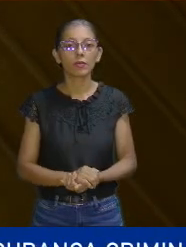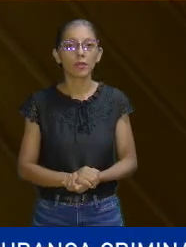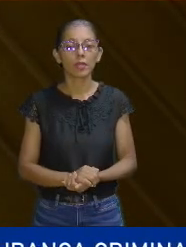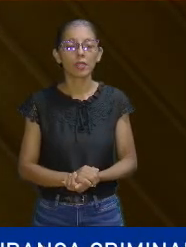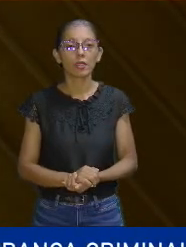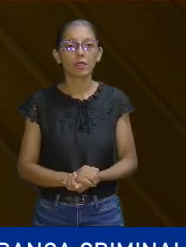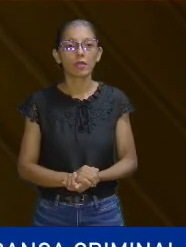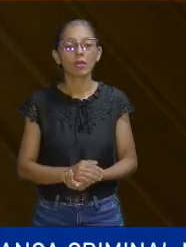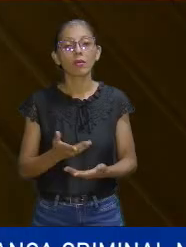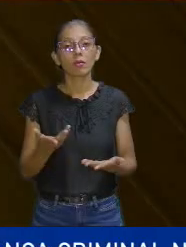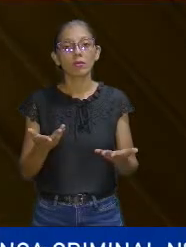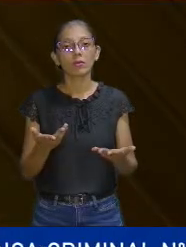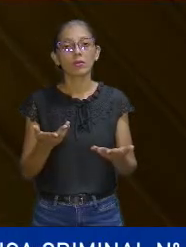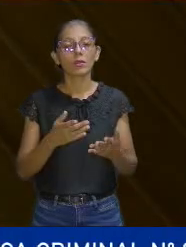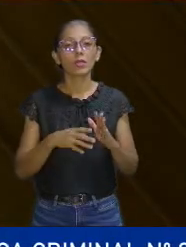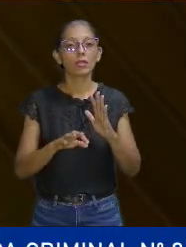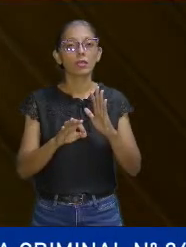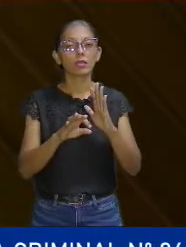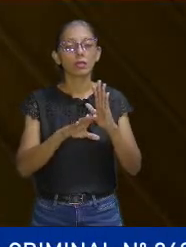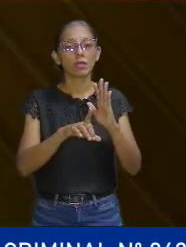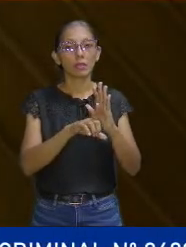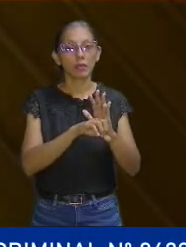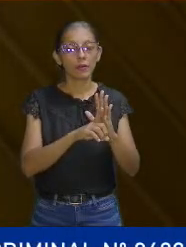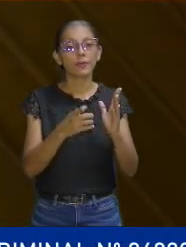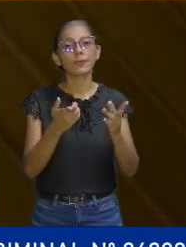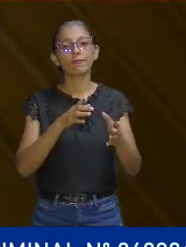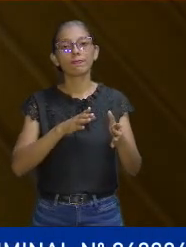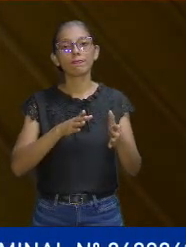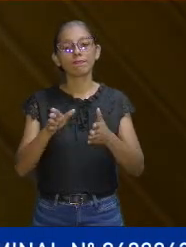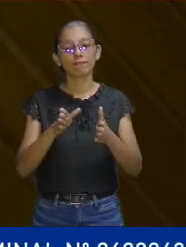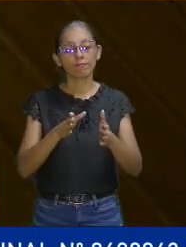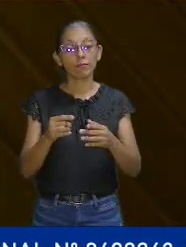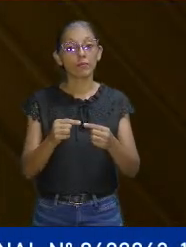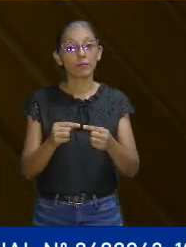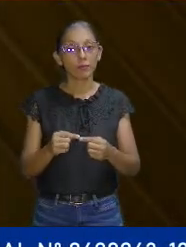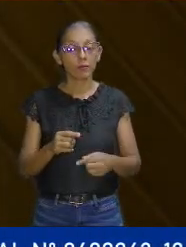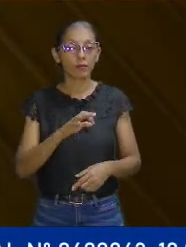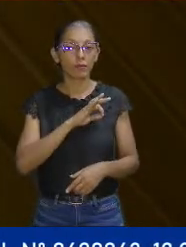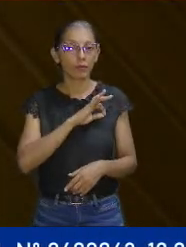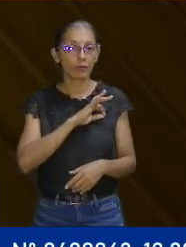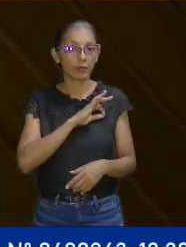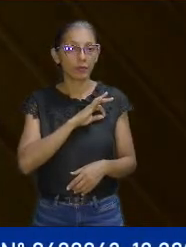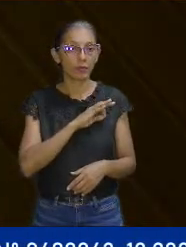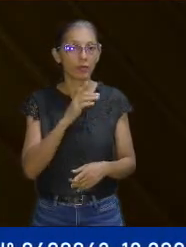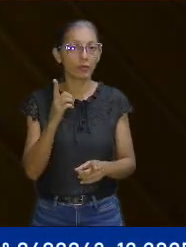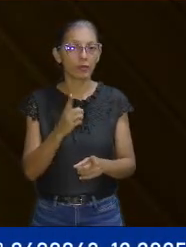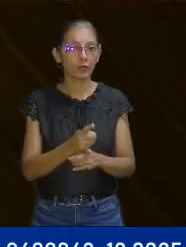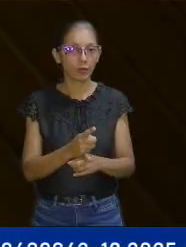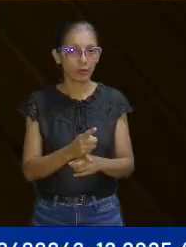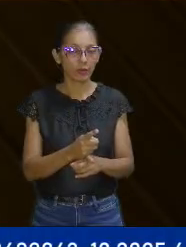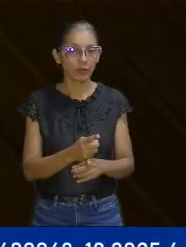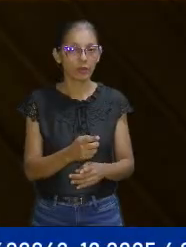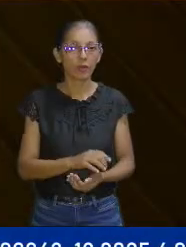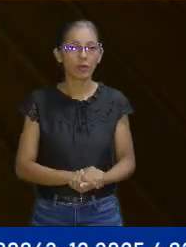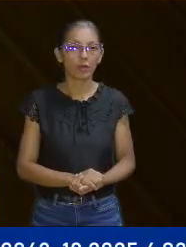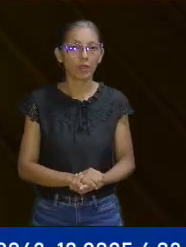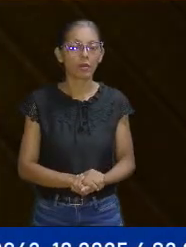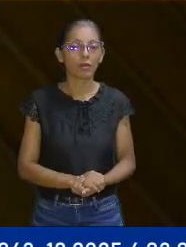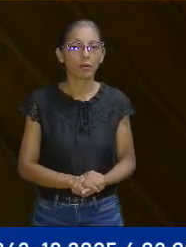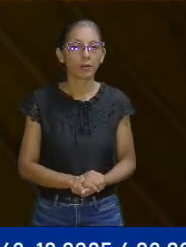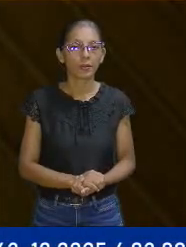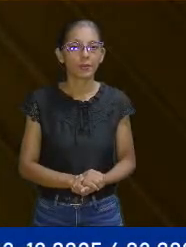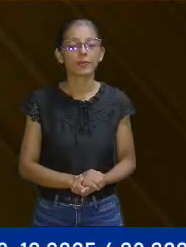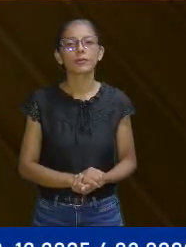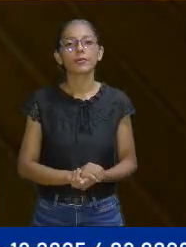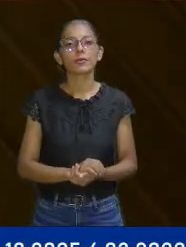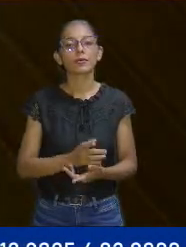ação preparatória levada a efeito pela autoridade policial. O inquérito relatado